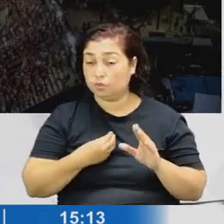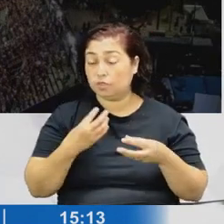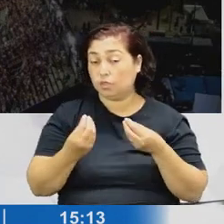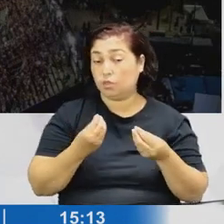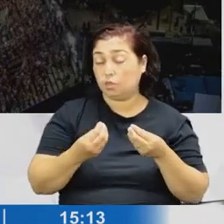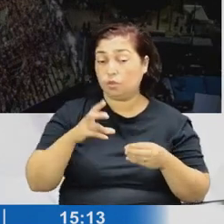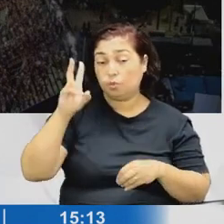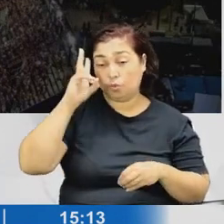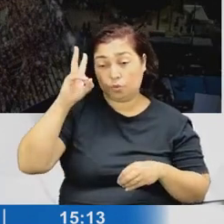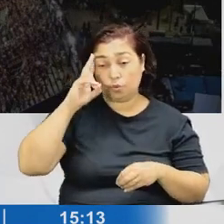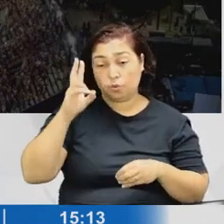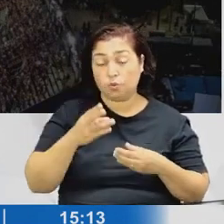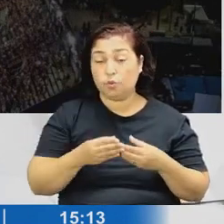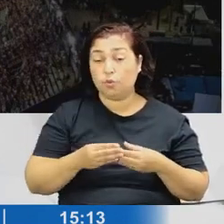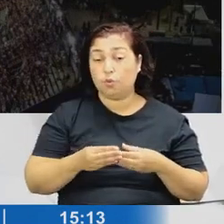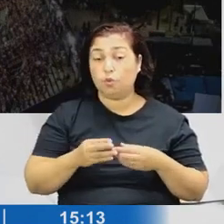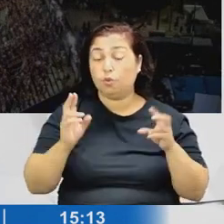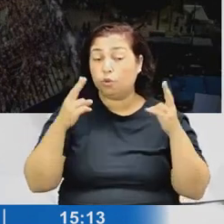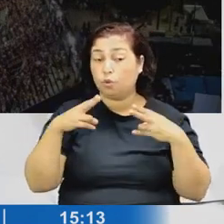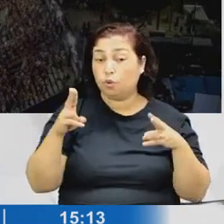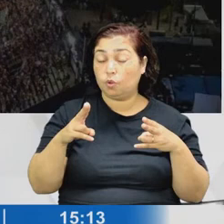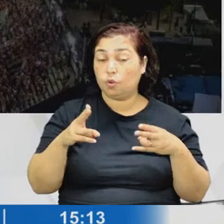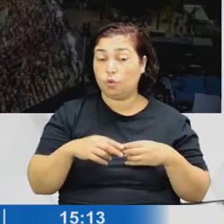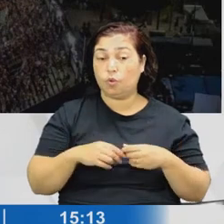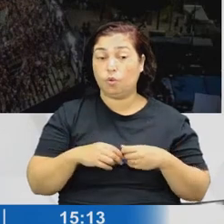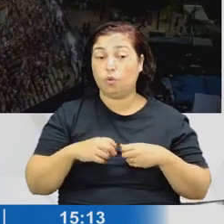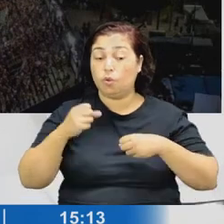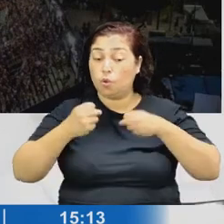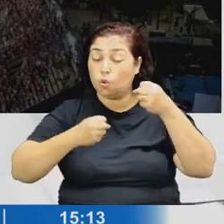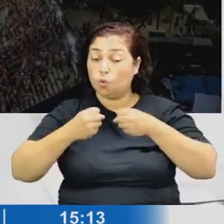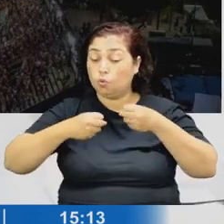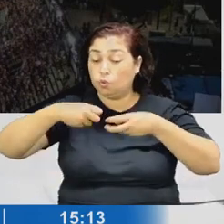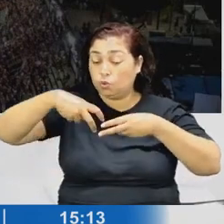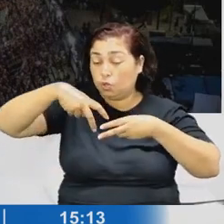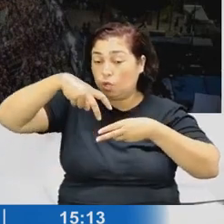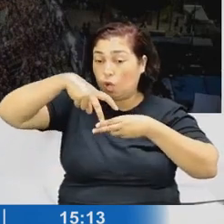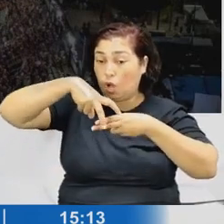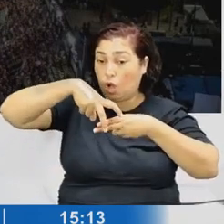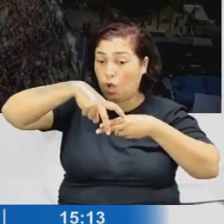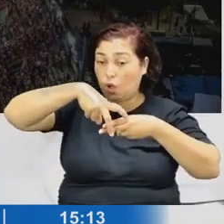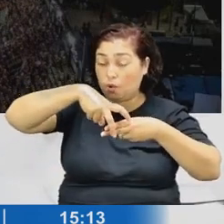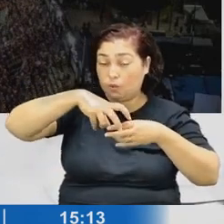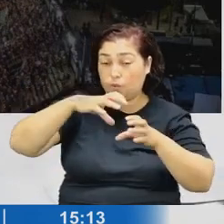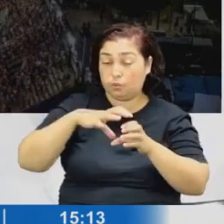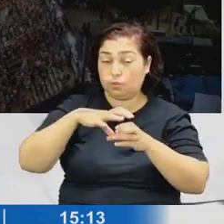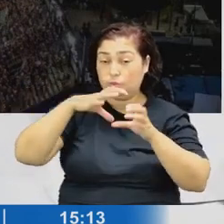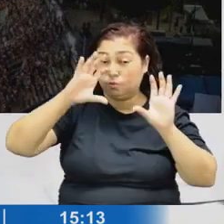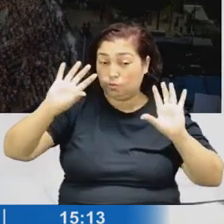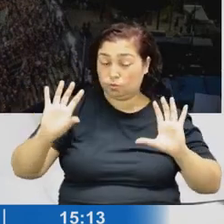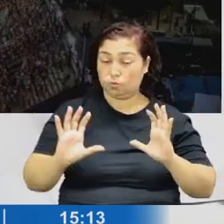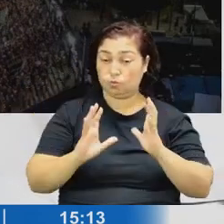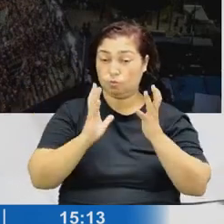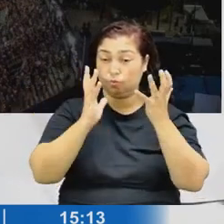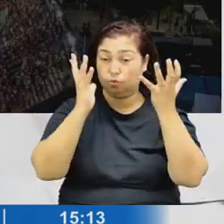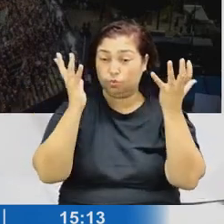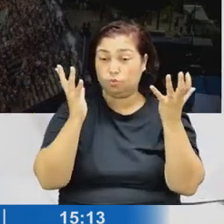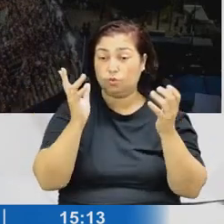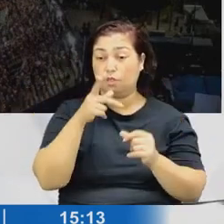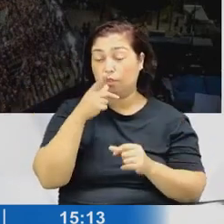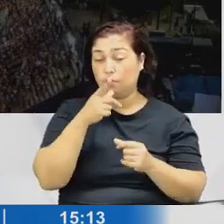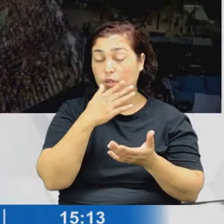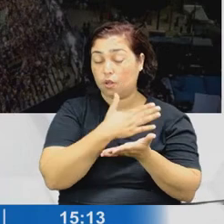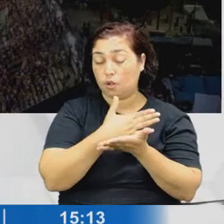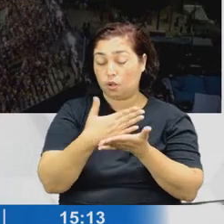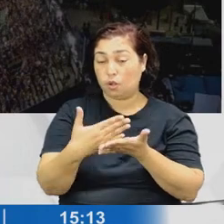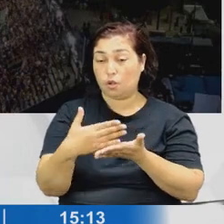desfile de escola de samba os carros alegóricos cada carro alegórico inicia uma parte da história então